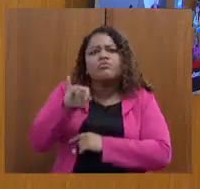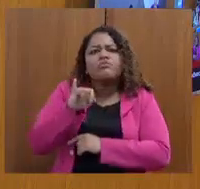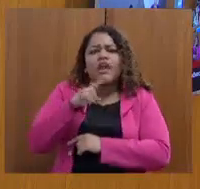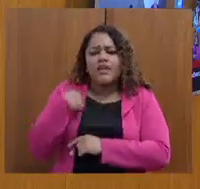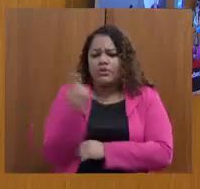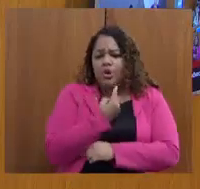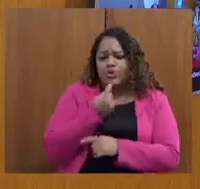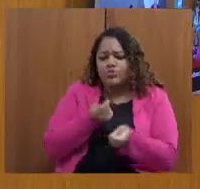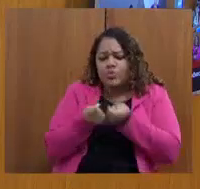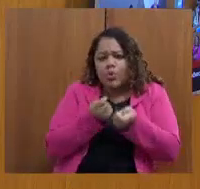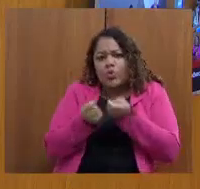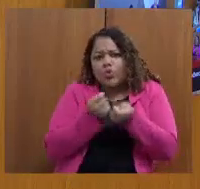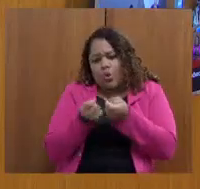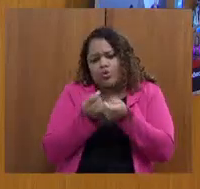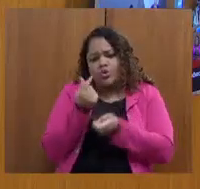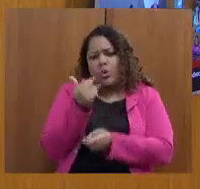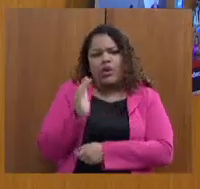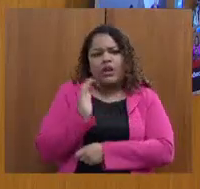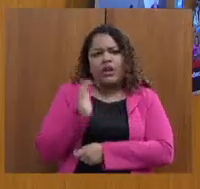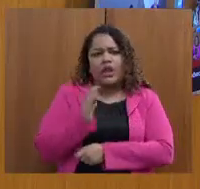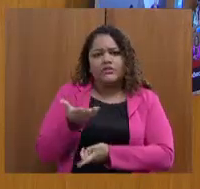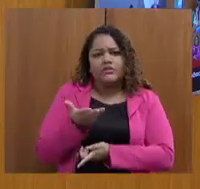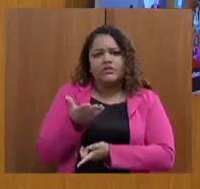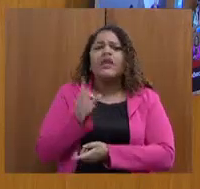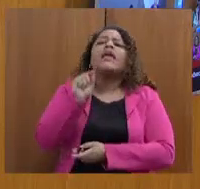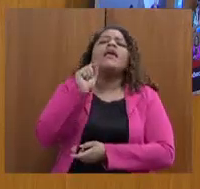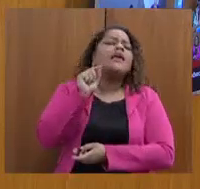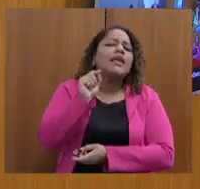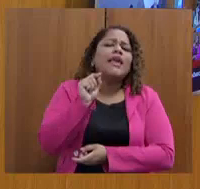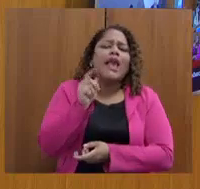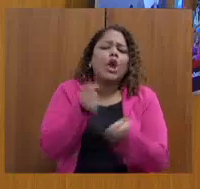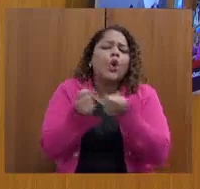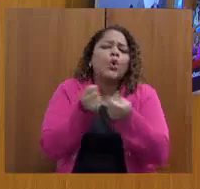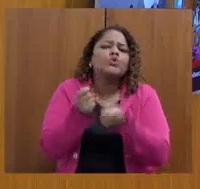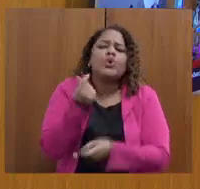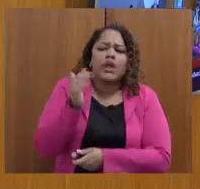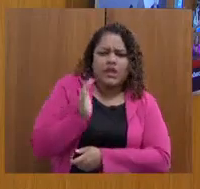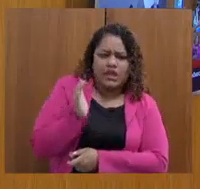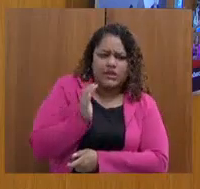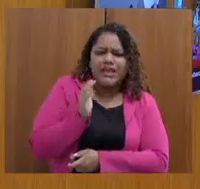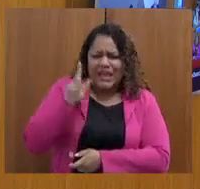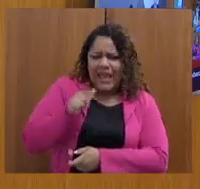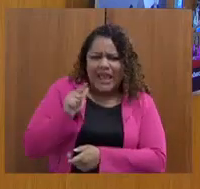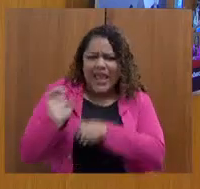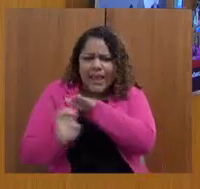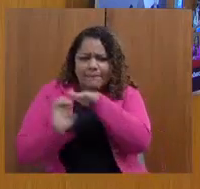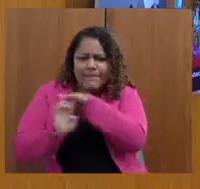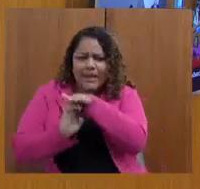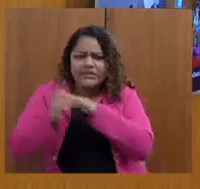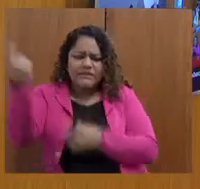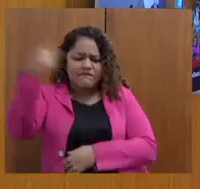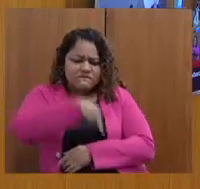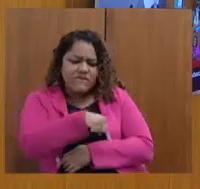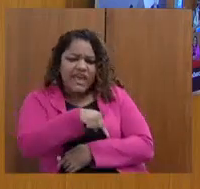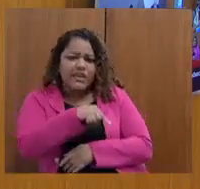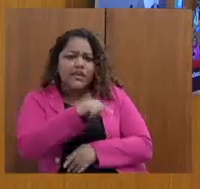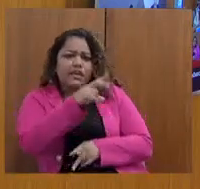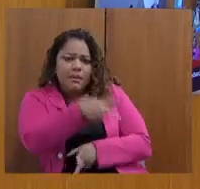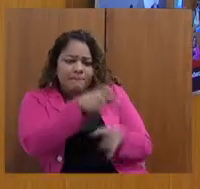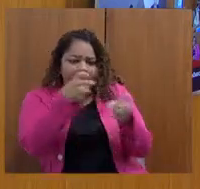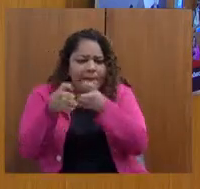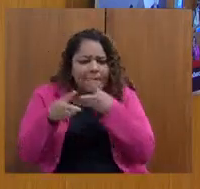nossas riquezas quem é que tem que controlar a riquezas são as empresas que vem aqui lucro e depois vão embora